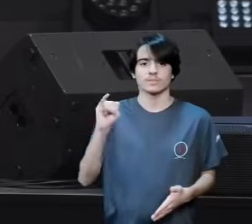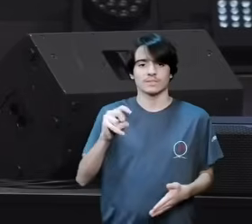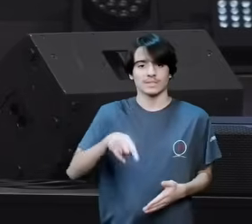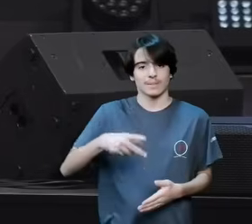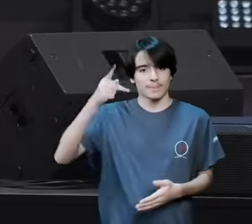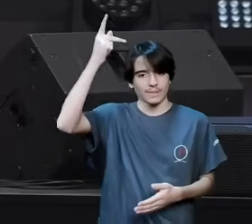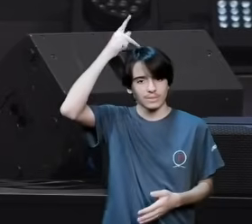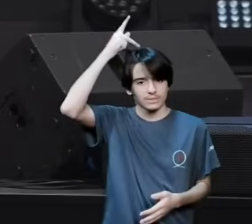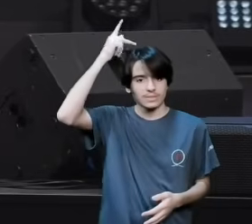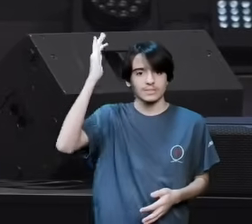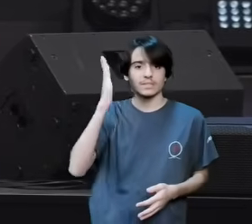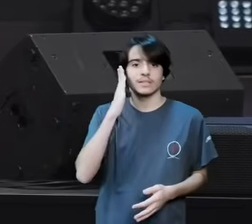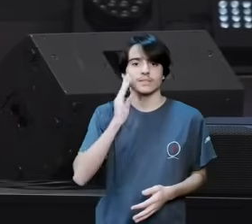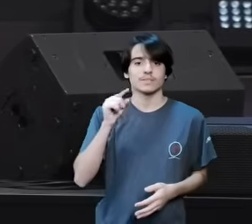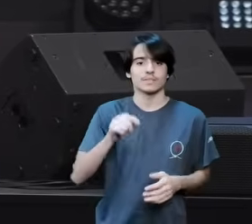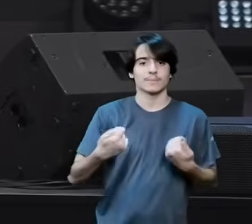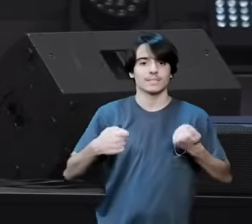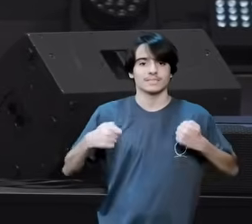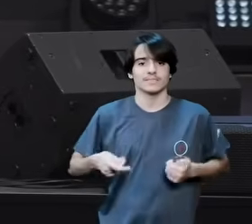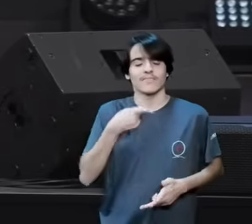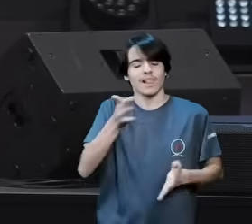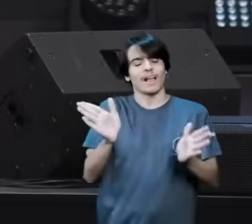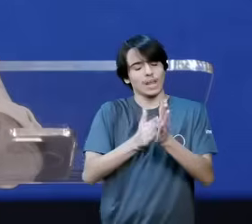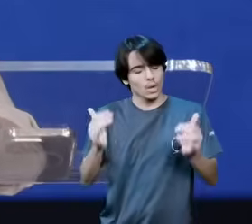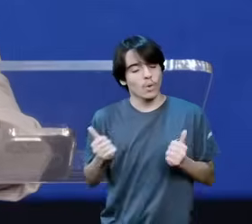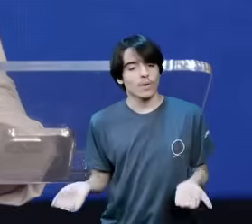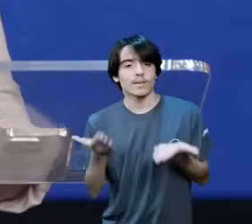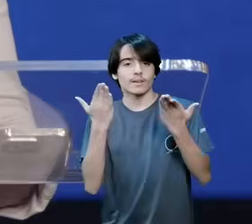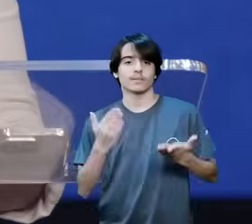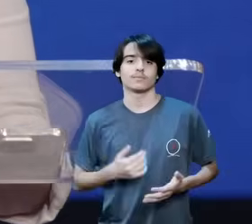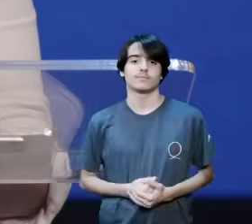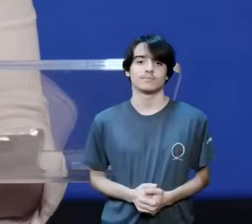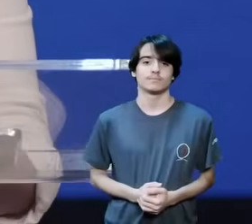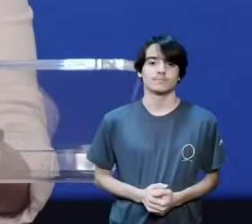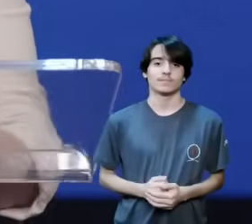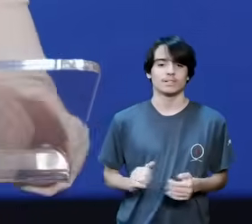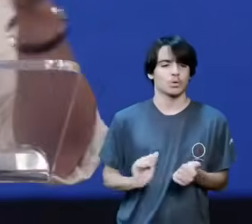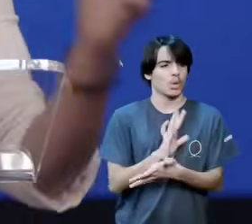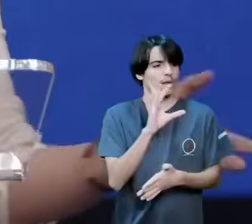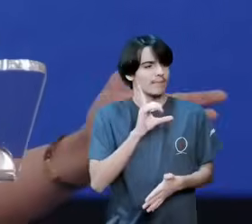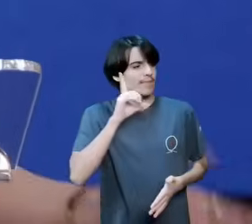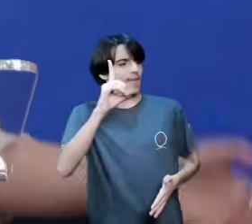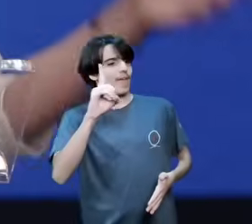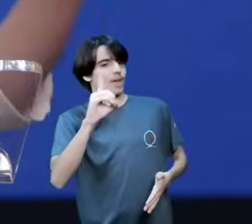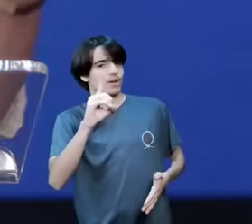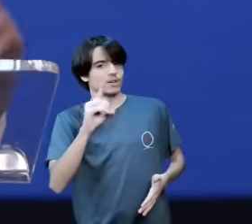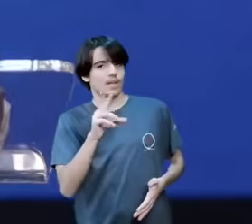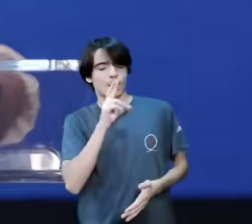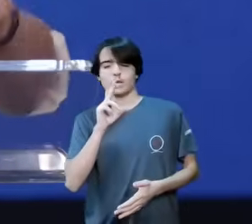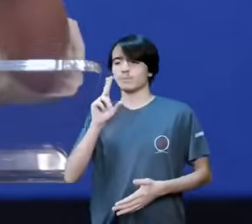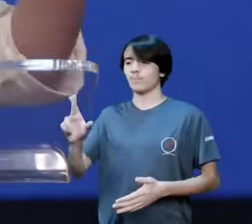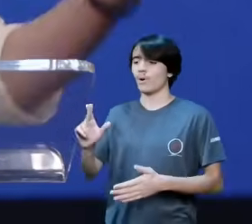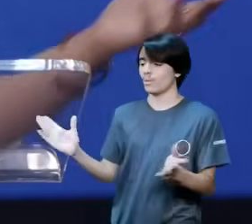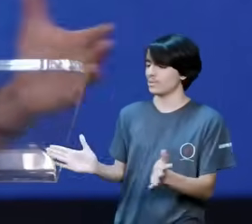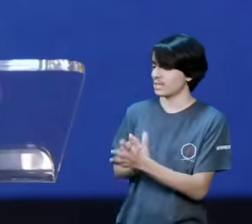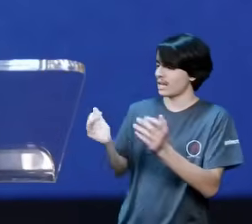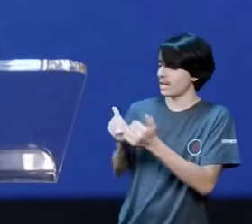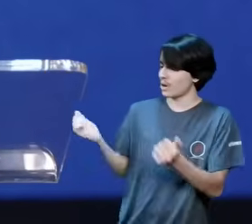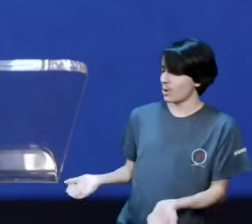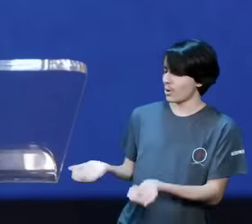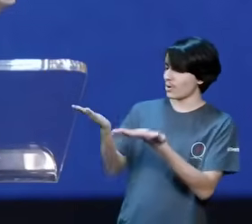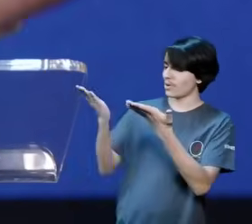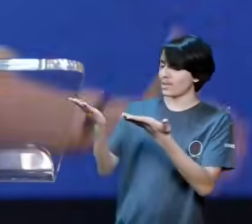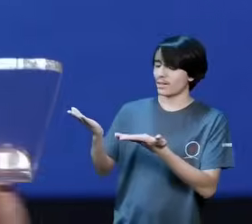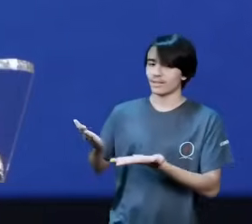saiba que você tem a obrigação de reagir dizendo aleluia. Viu? Quando você vê um crente dizendo glória a Deus, é quase que involuntário, você já